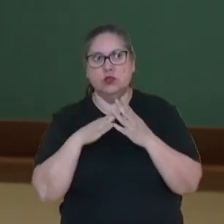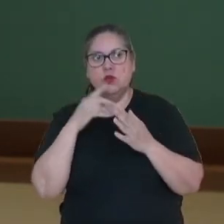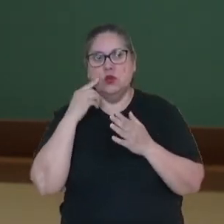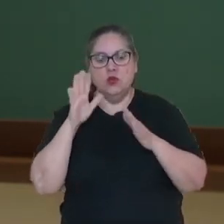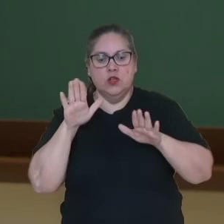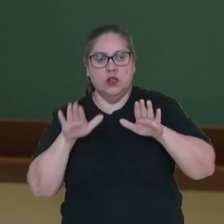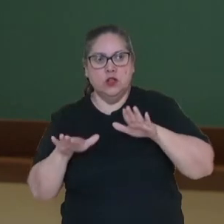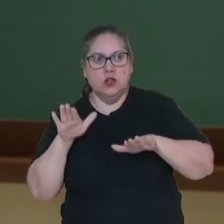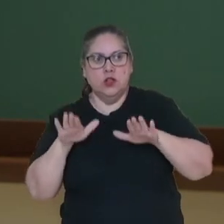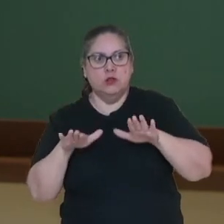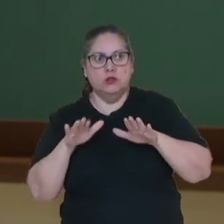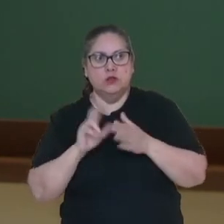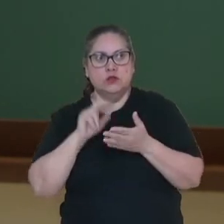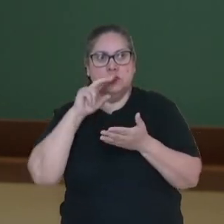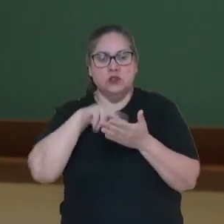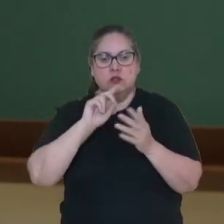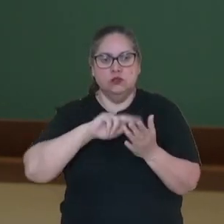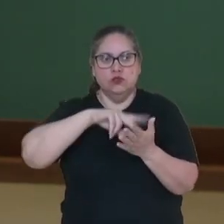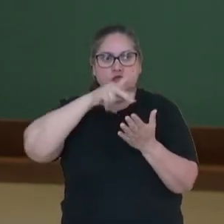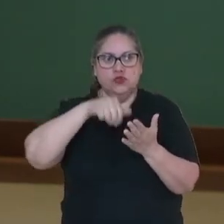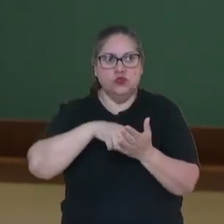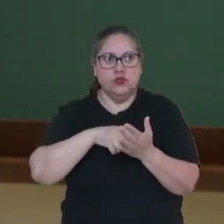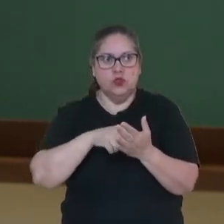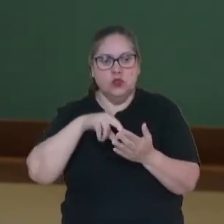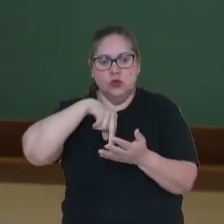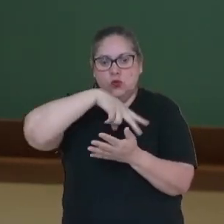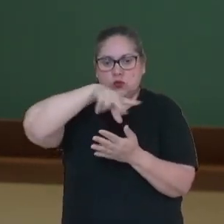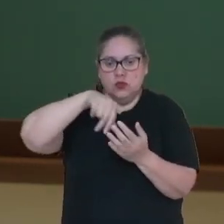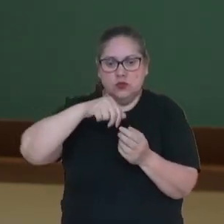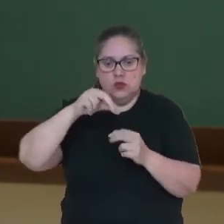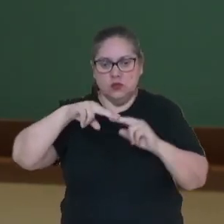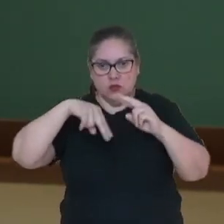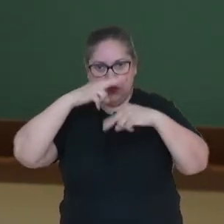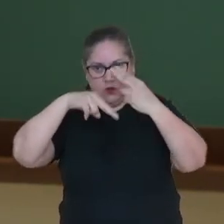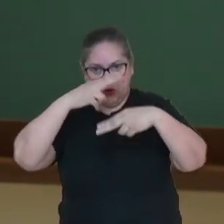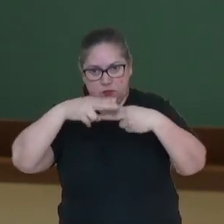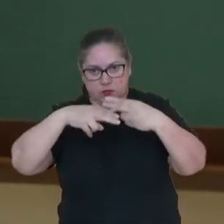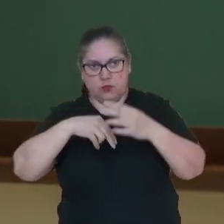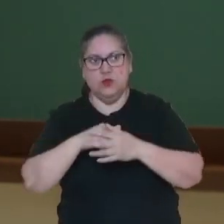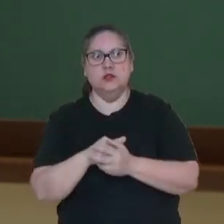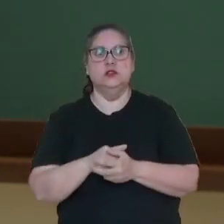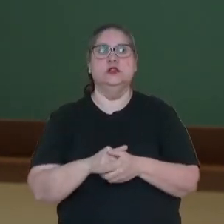o equilíbrio, os saltos, os giros, as rotações e as